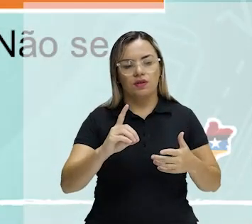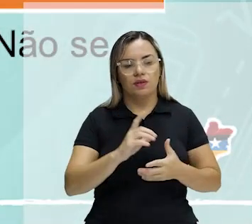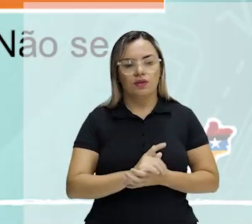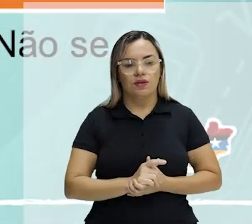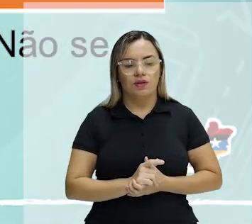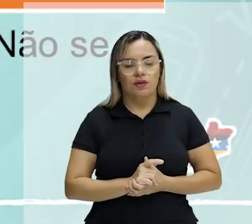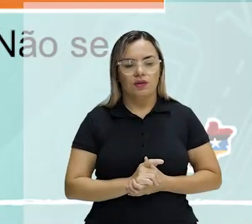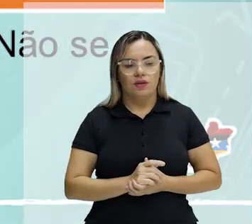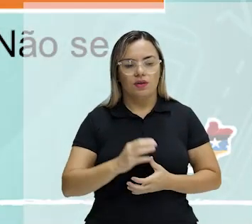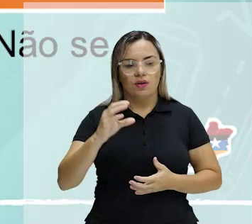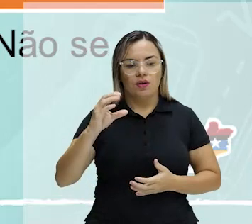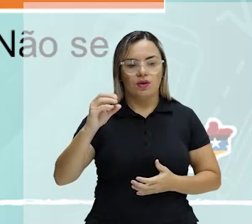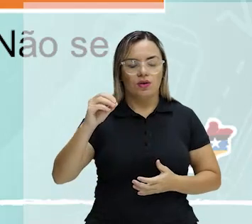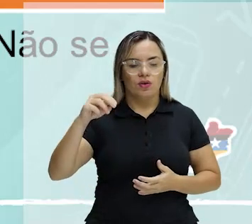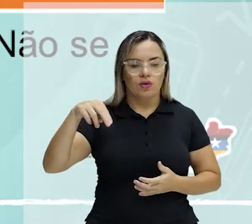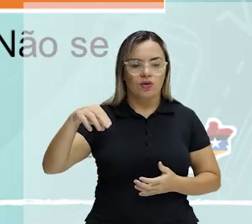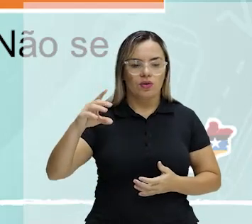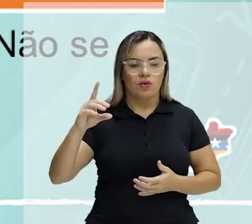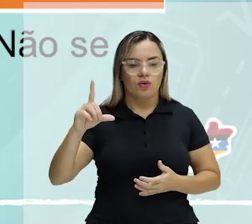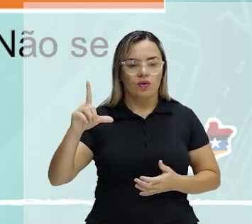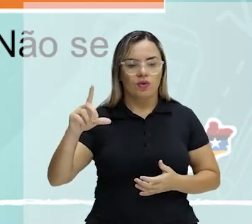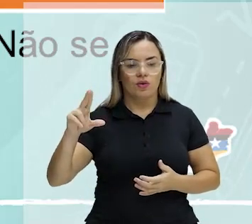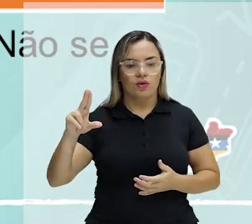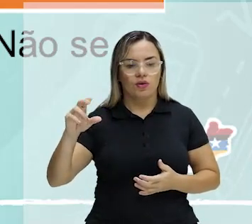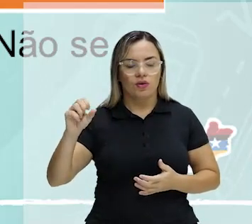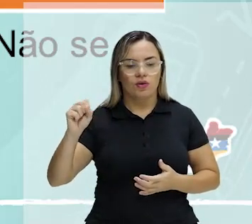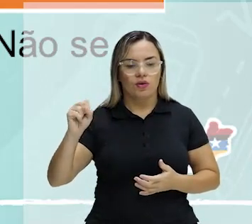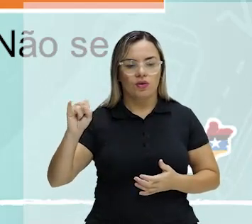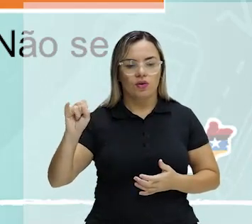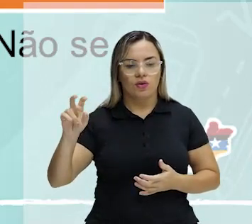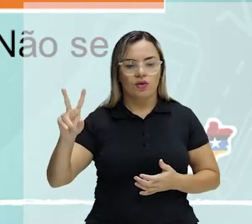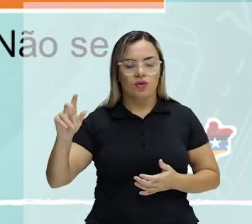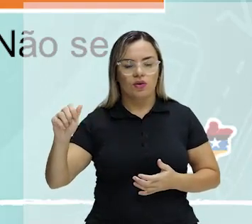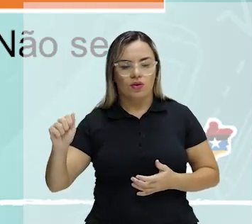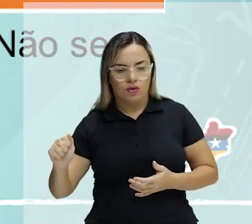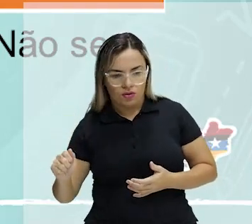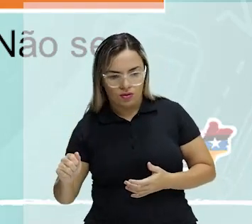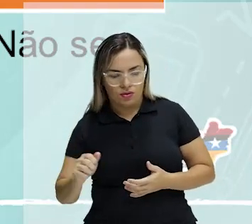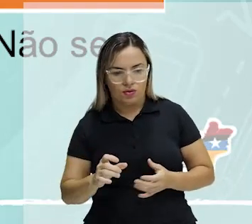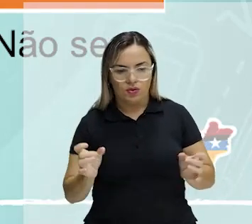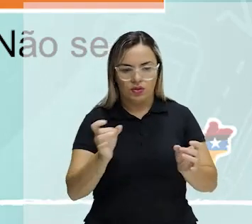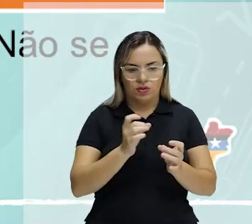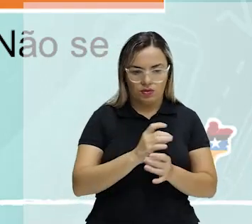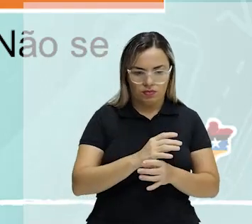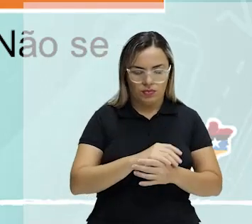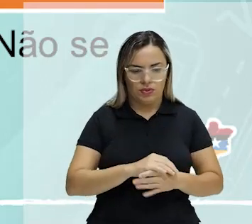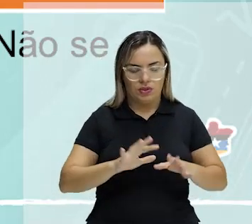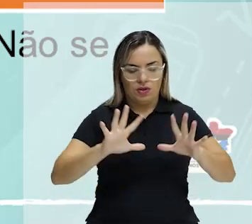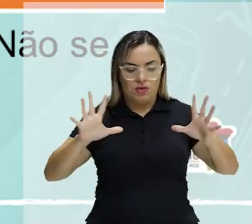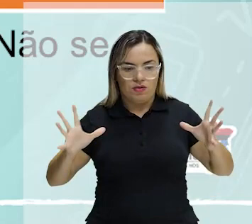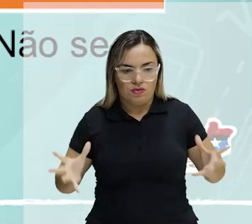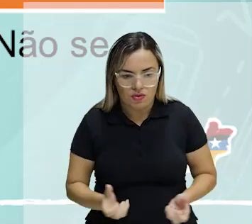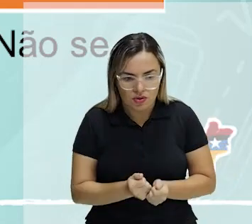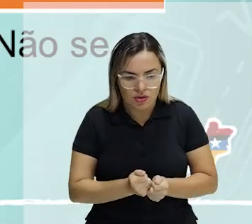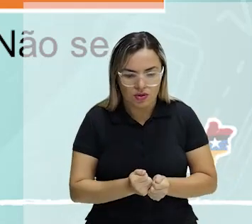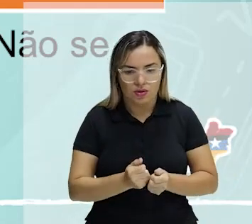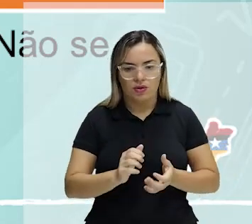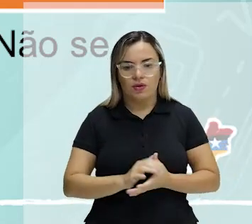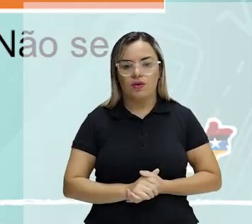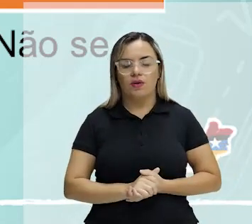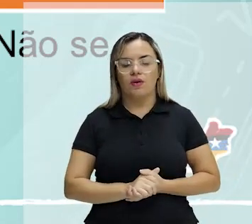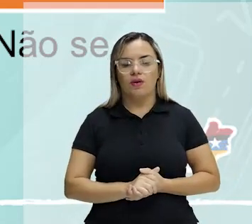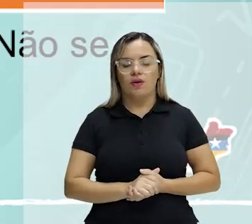conclusivas. Portanto, logo, pois, quando ele vier depois do verbo, por